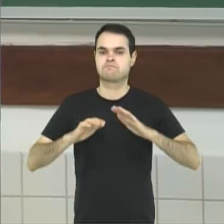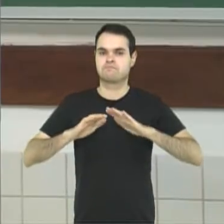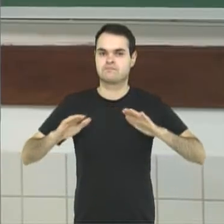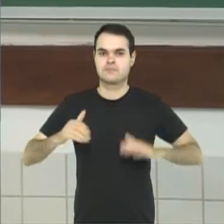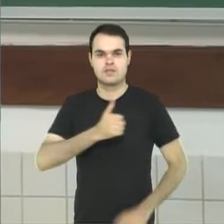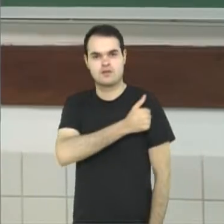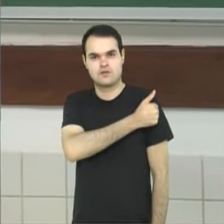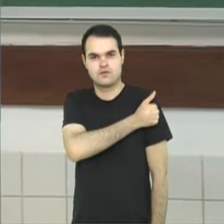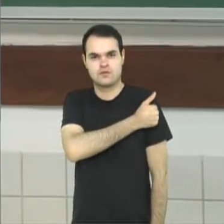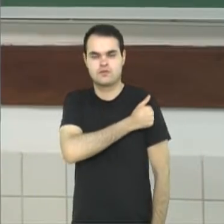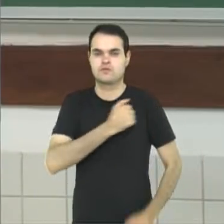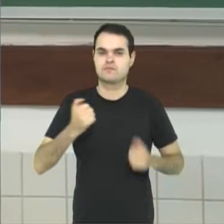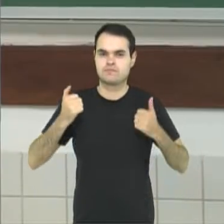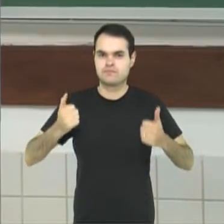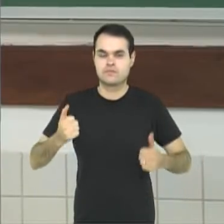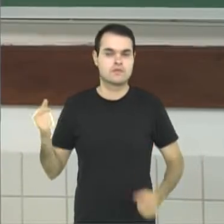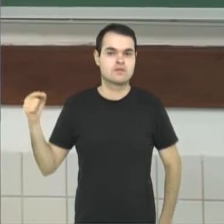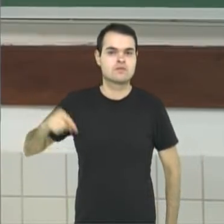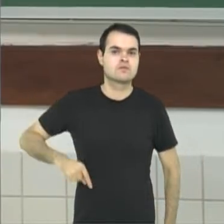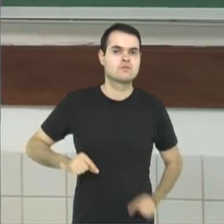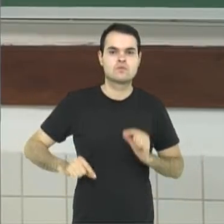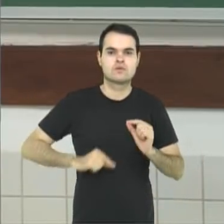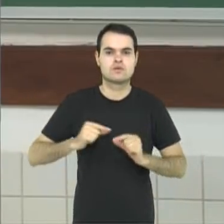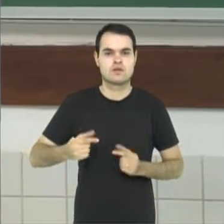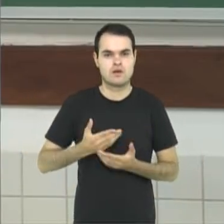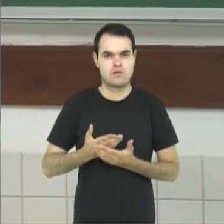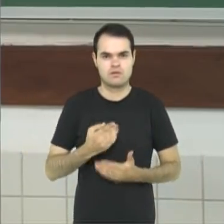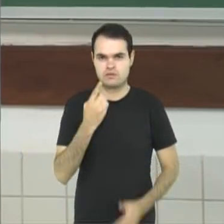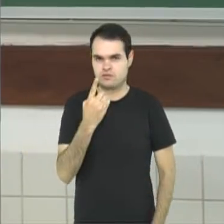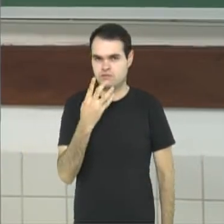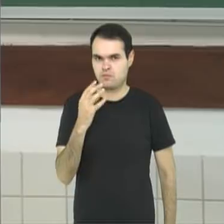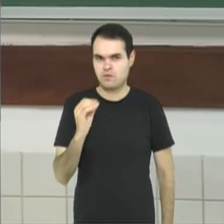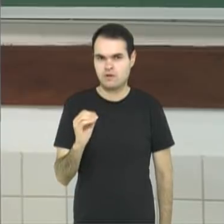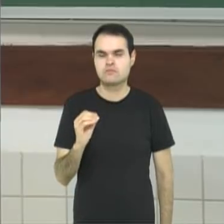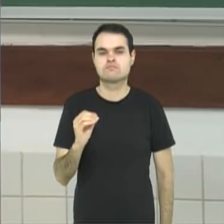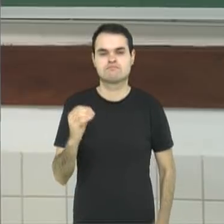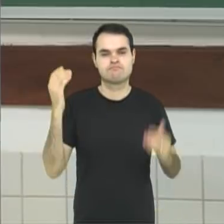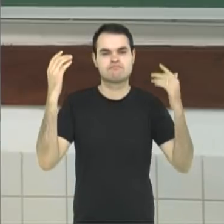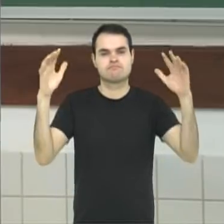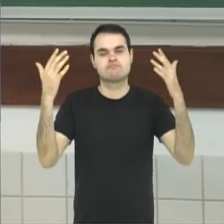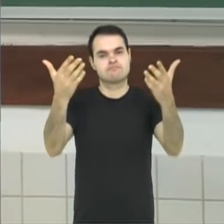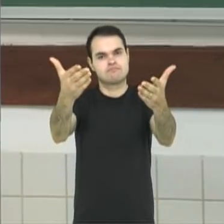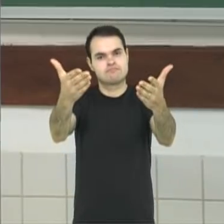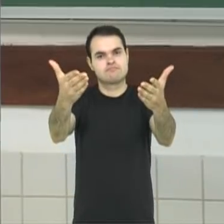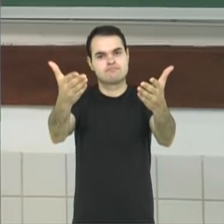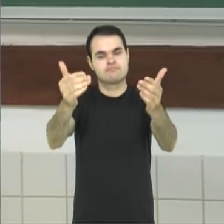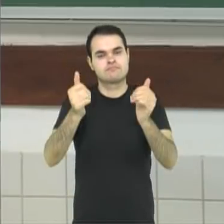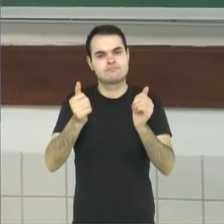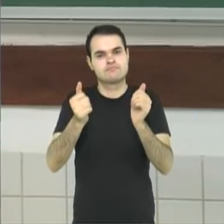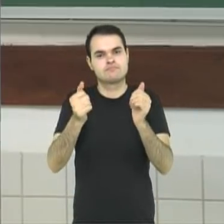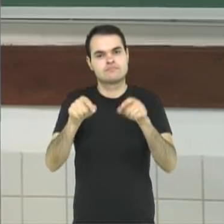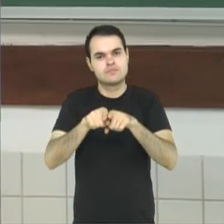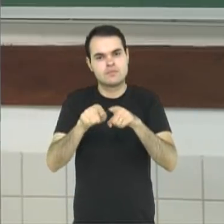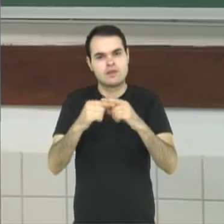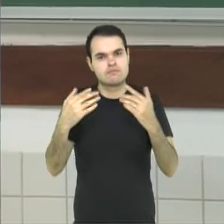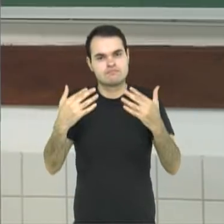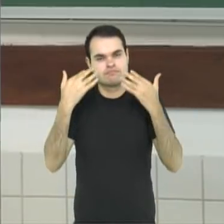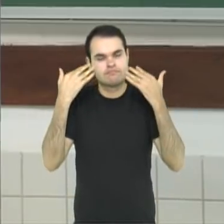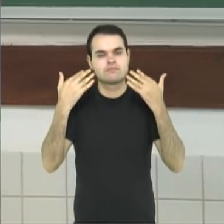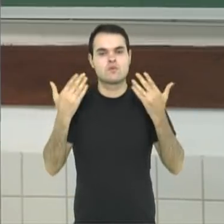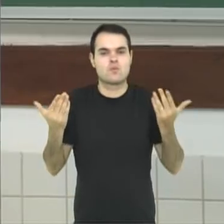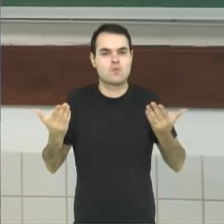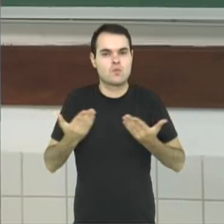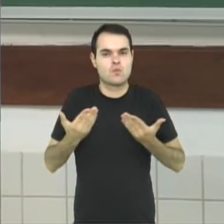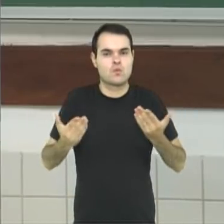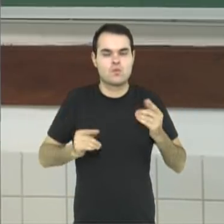Olá, alunos! Estamos agora na nossa 140ª aula. Eu parabenizo vocês por estarem aí, prestando atenção. Hoje a